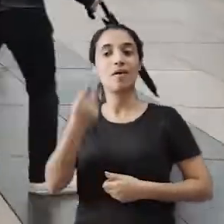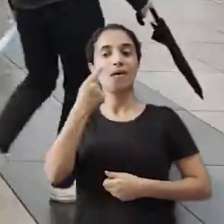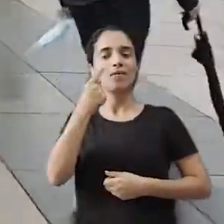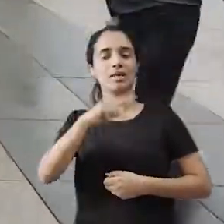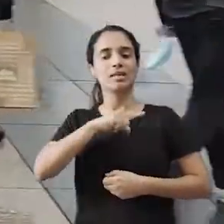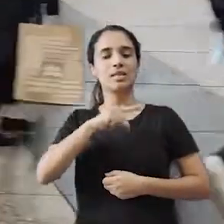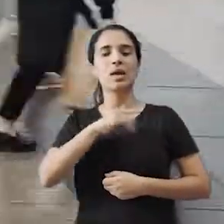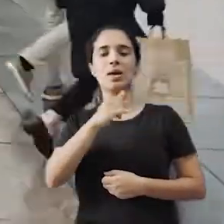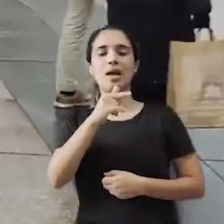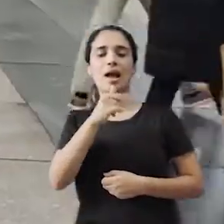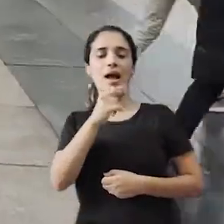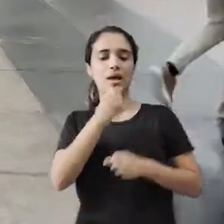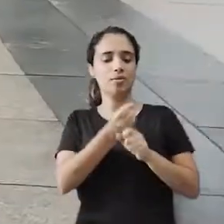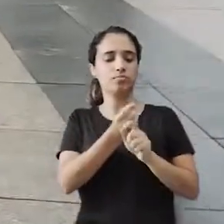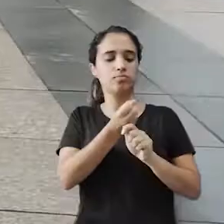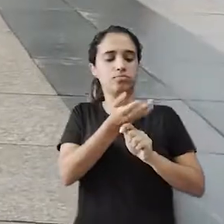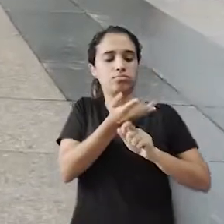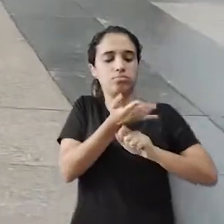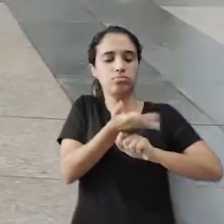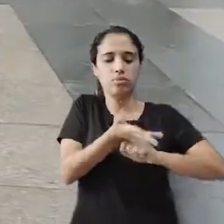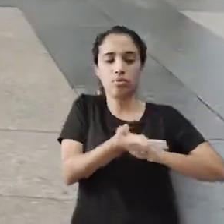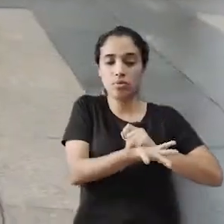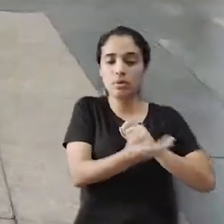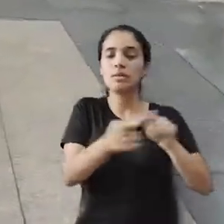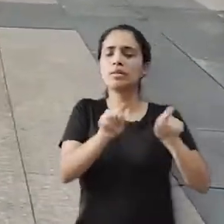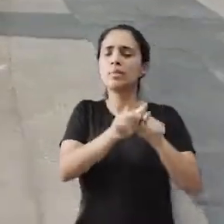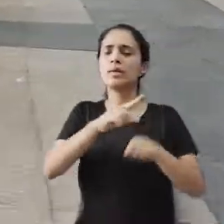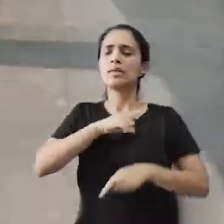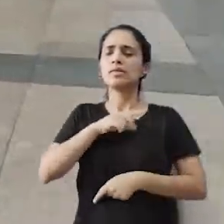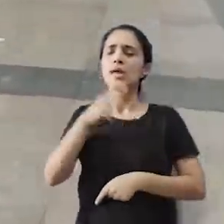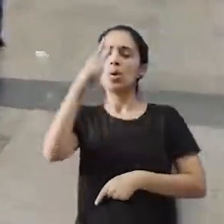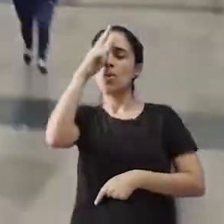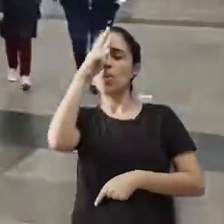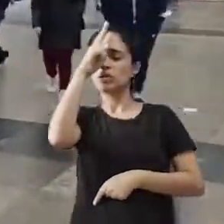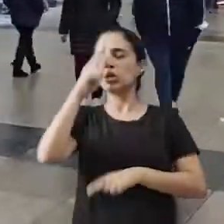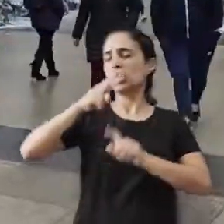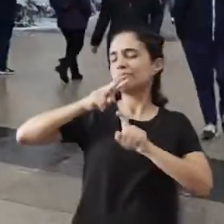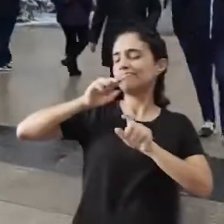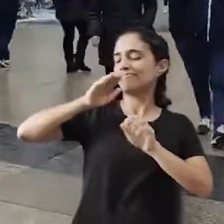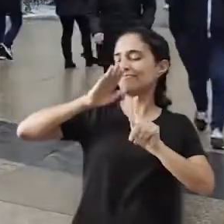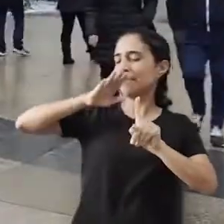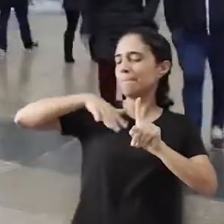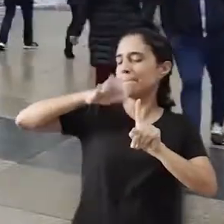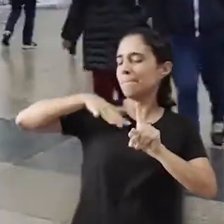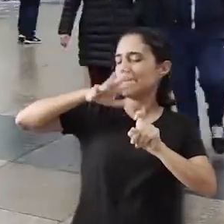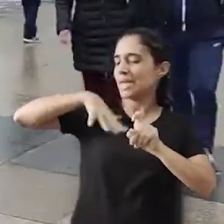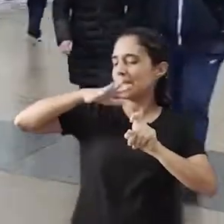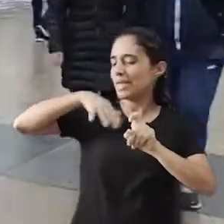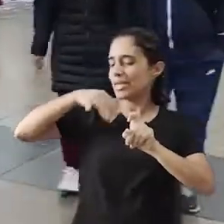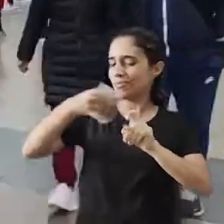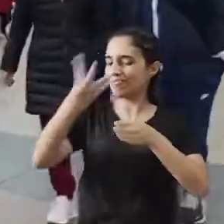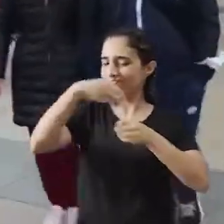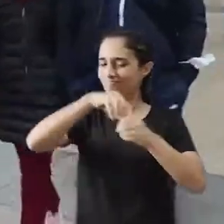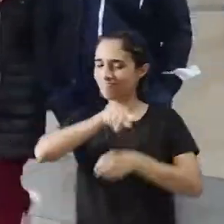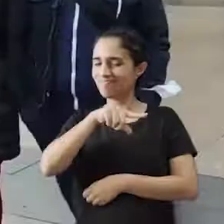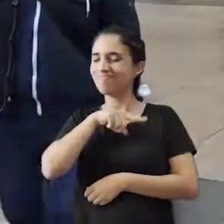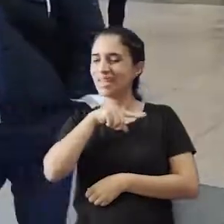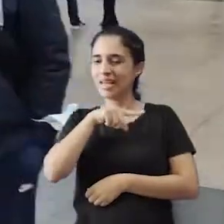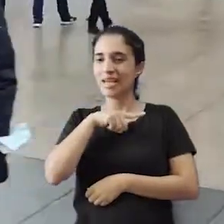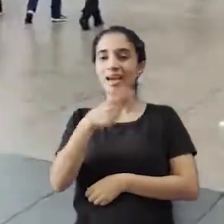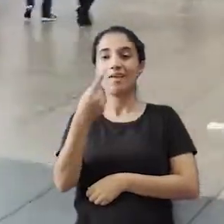bem interessante porque tem um mito por trás dela, né? Olha que bacana aqui as árvores já